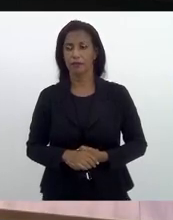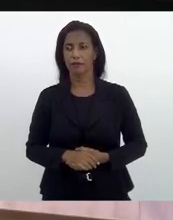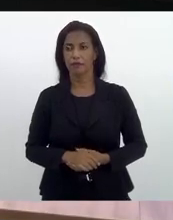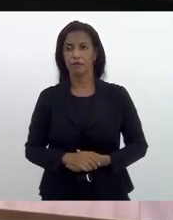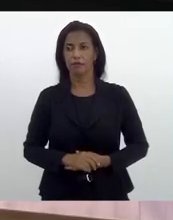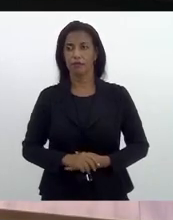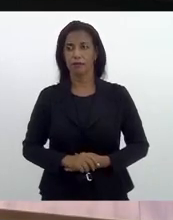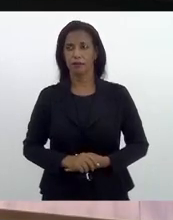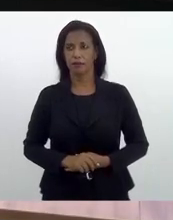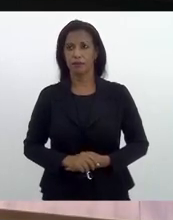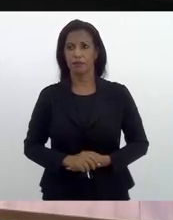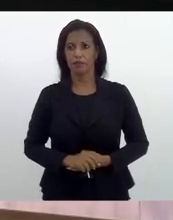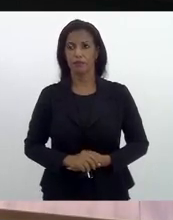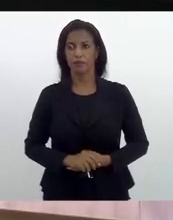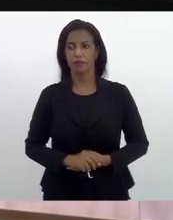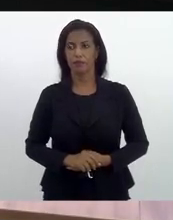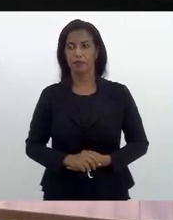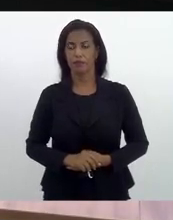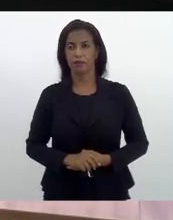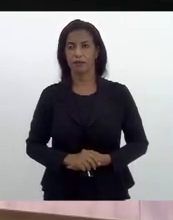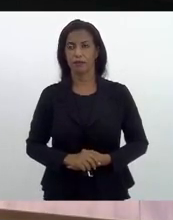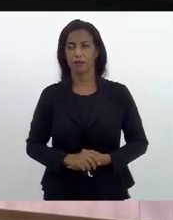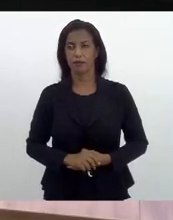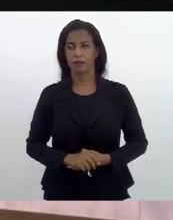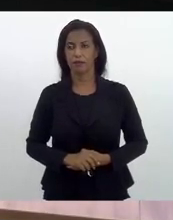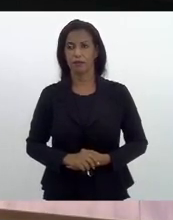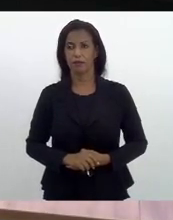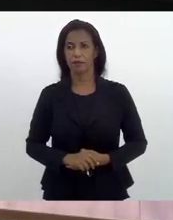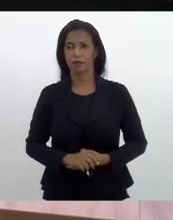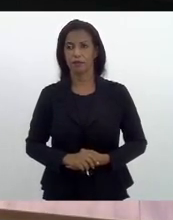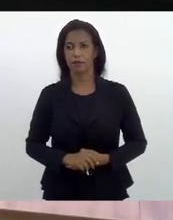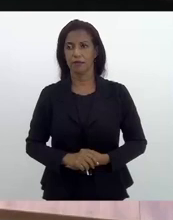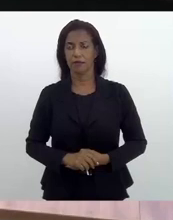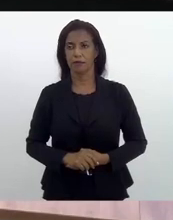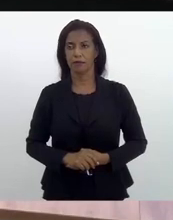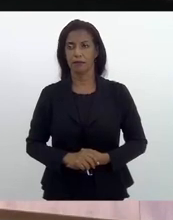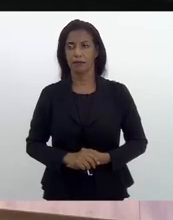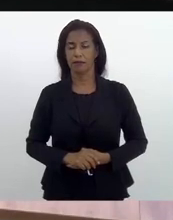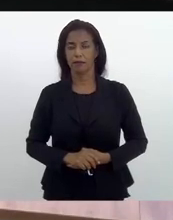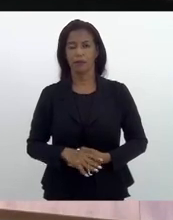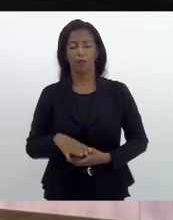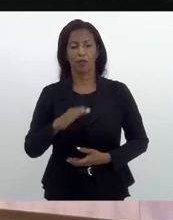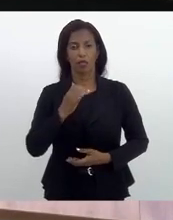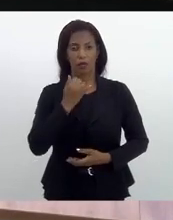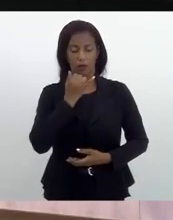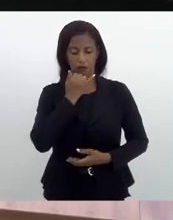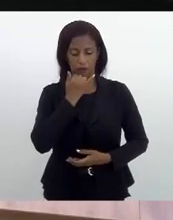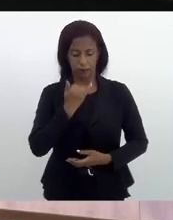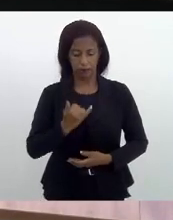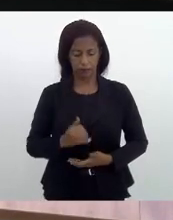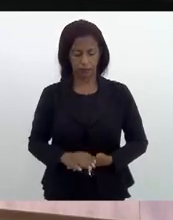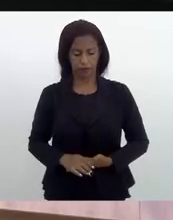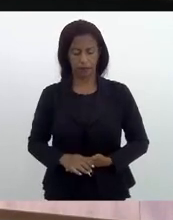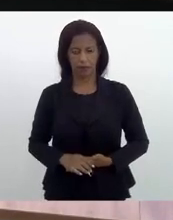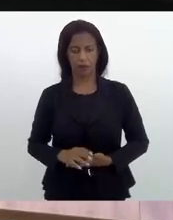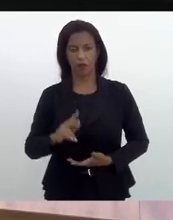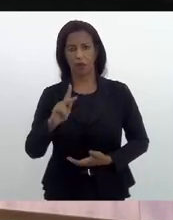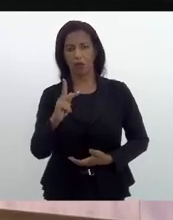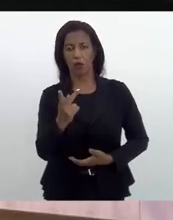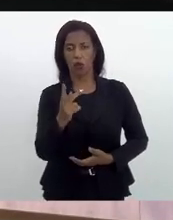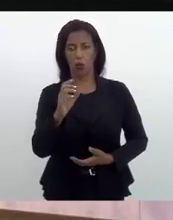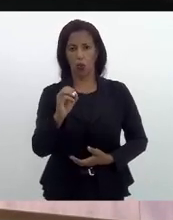Presidente. Sob a excelência, a senhora tirou aí. Desculpa, a homologação do